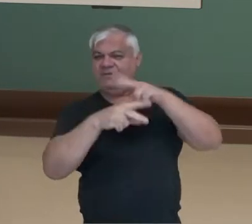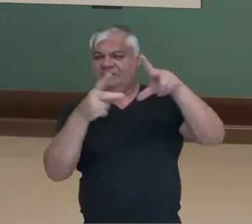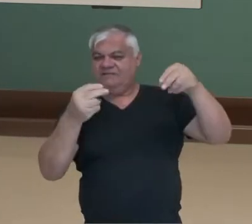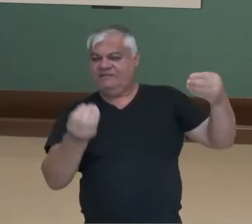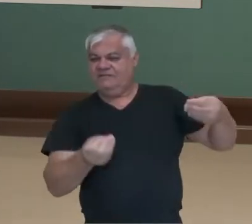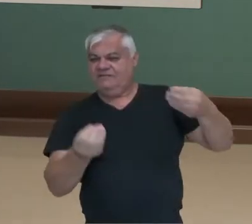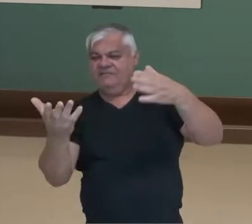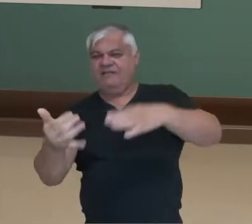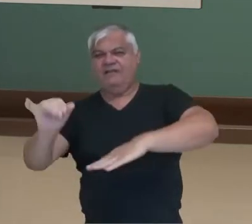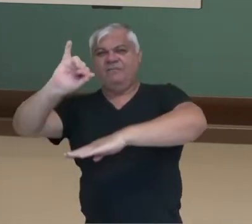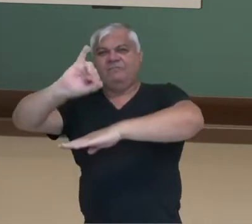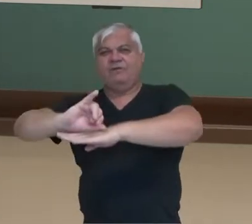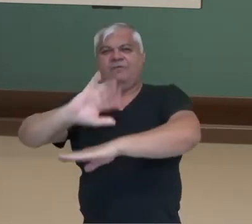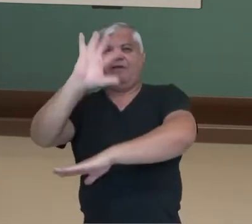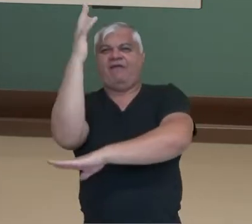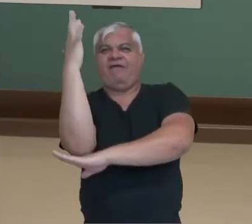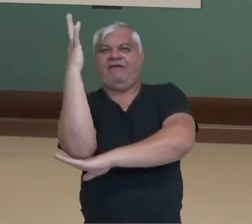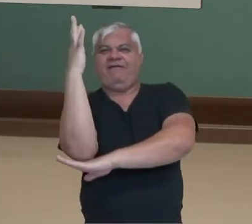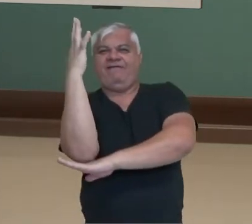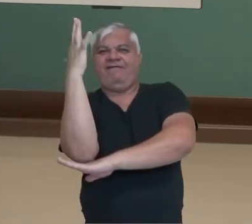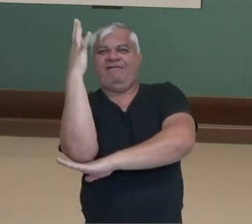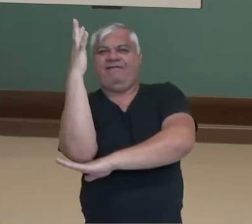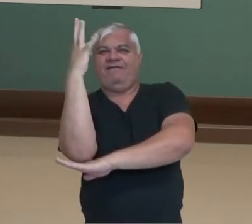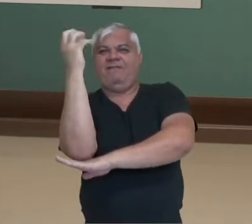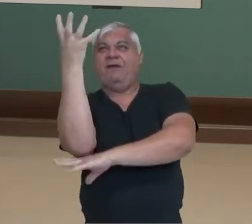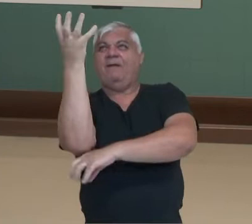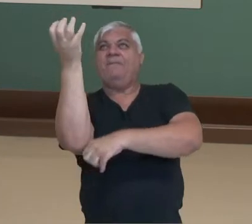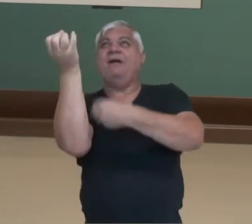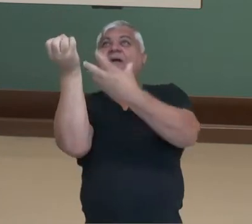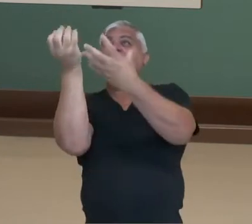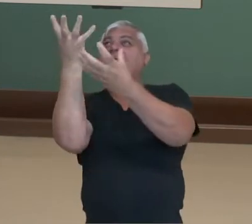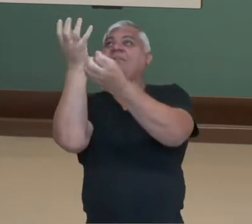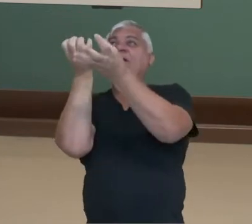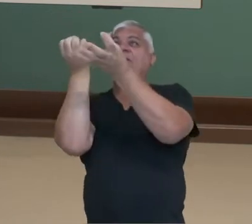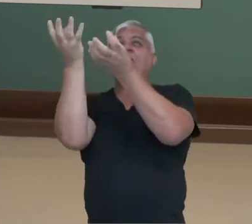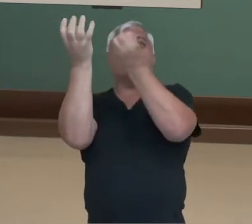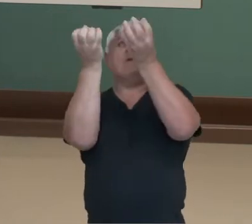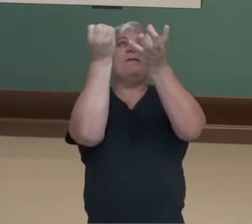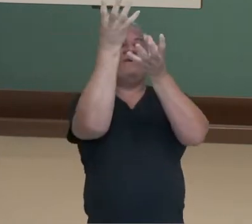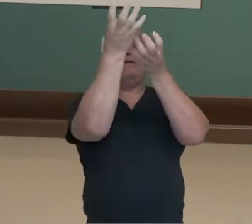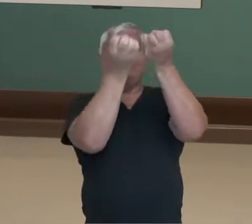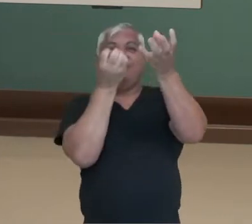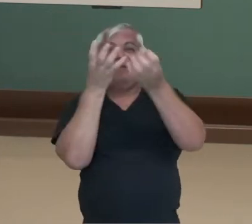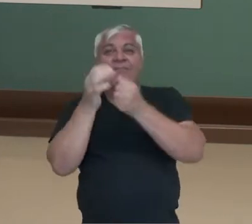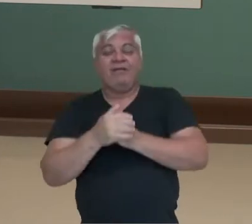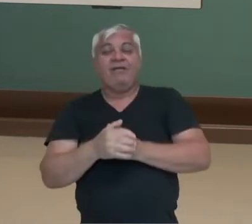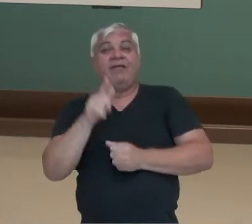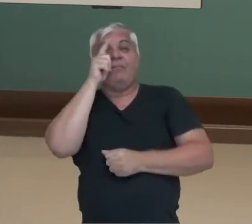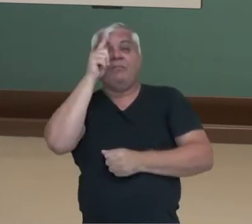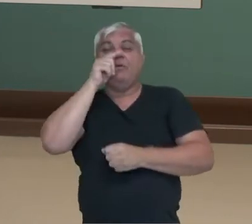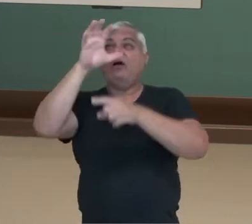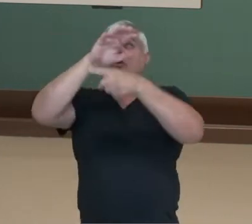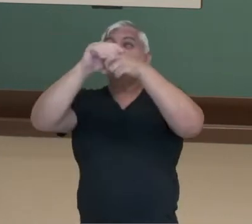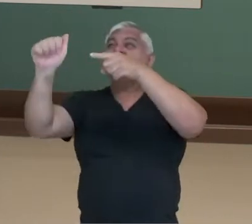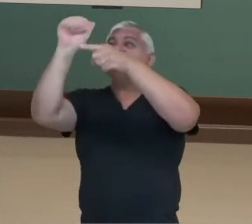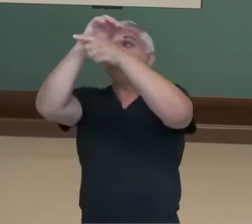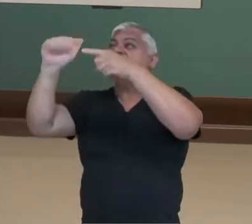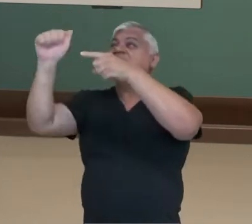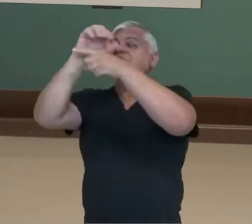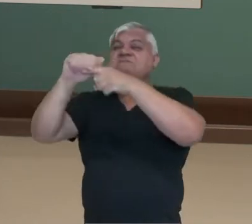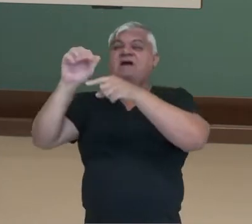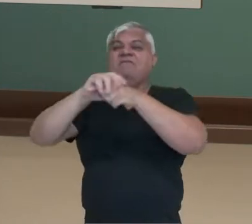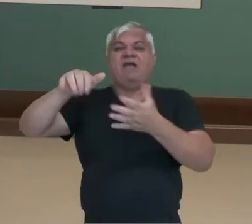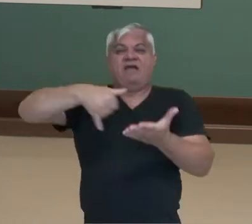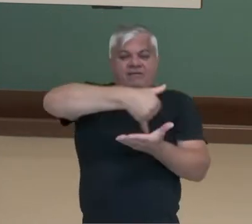uma oliveira. Pá, plantou oliveira, deu frutos. Os atenienses aprenderam a tirar tanto azeitona como o azeite de